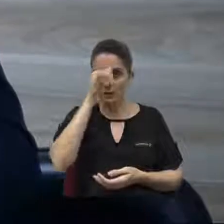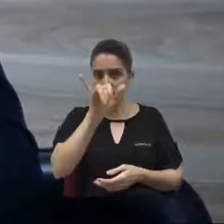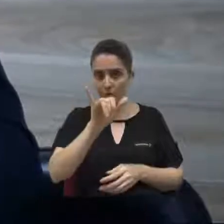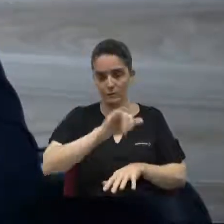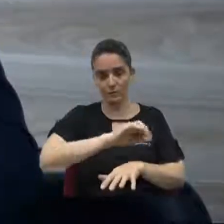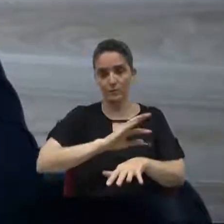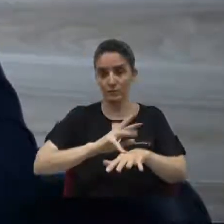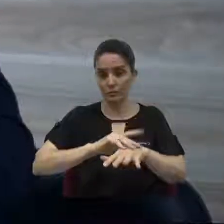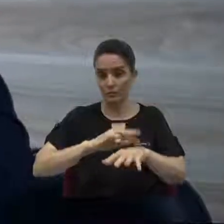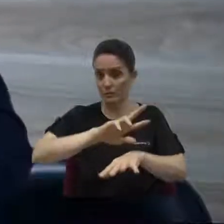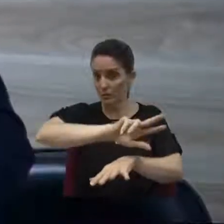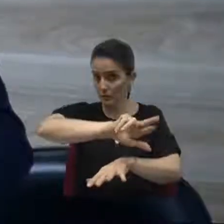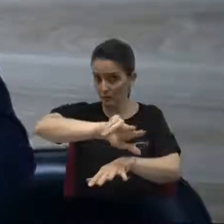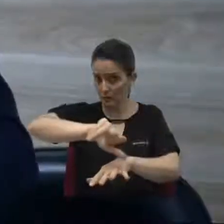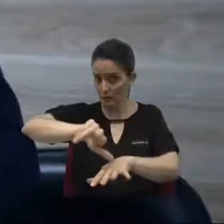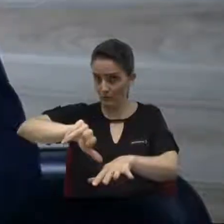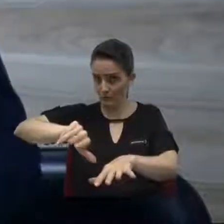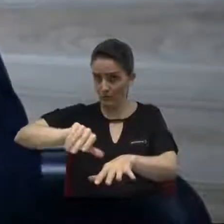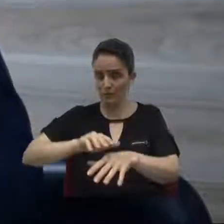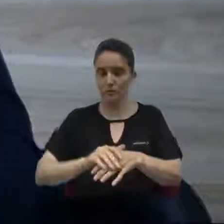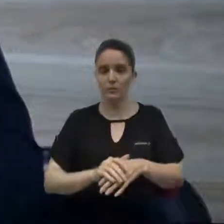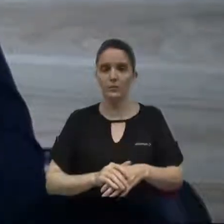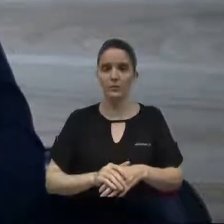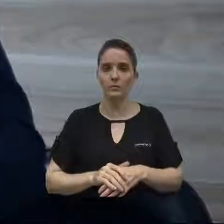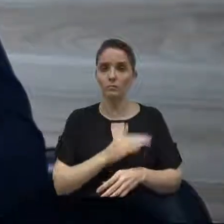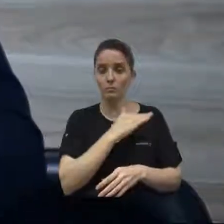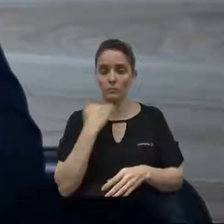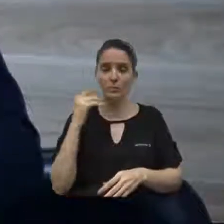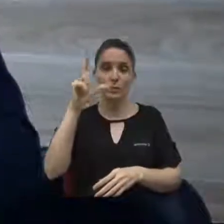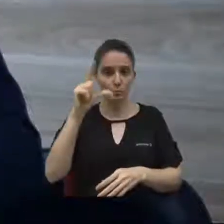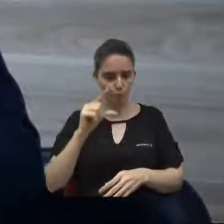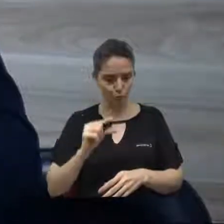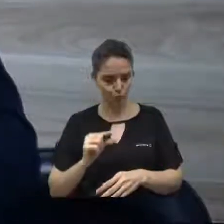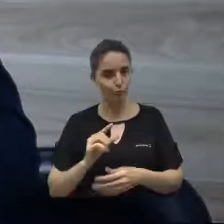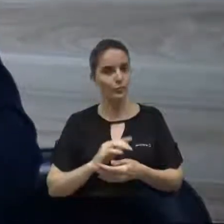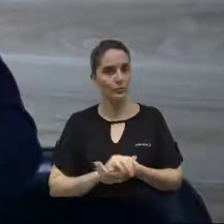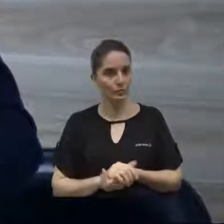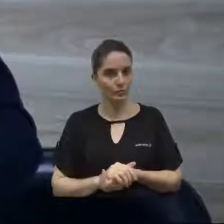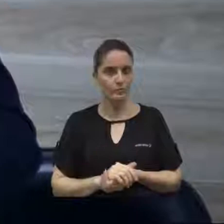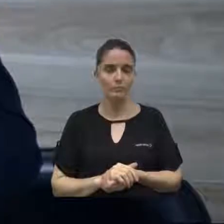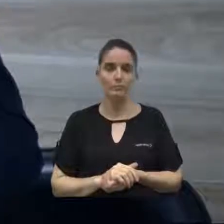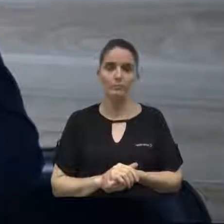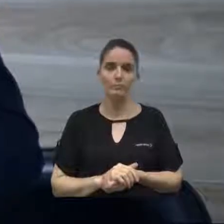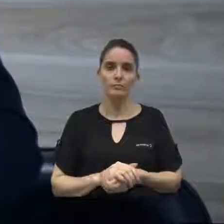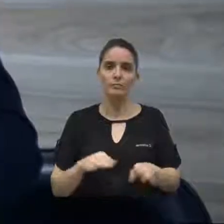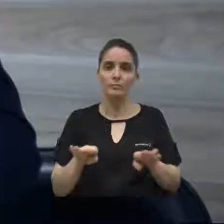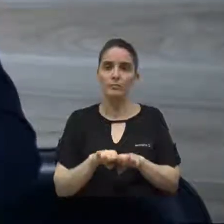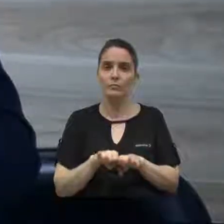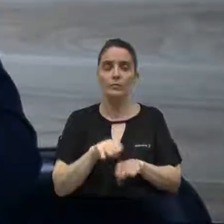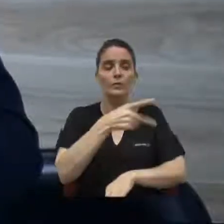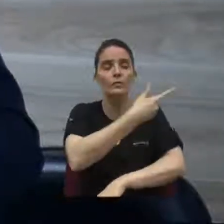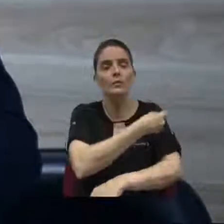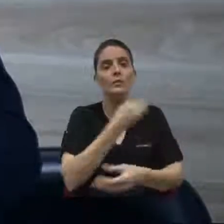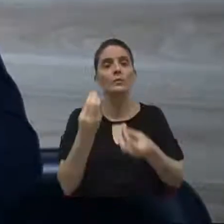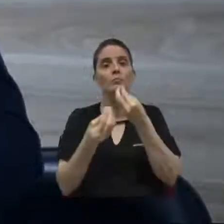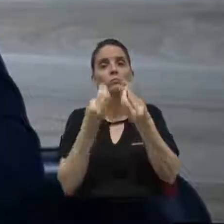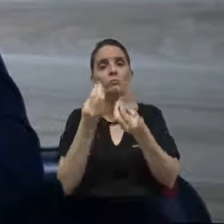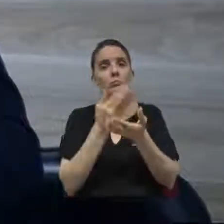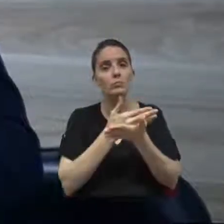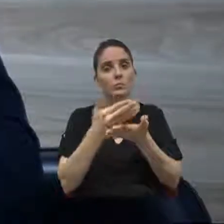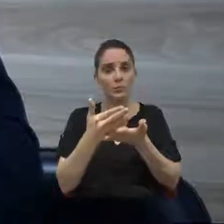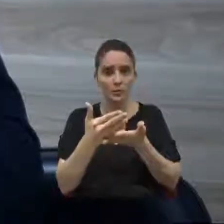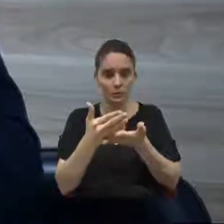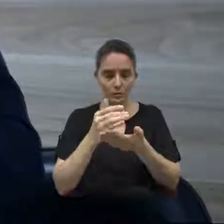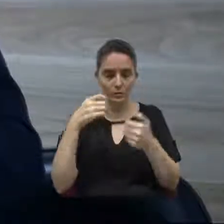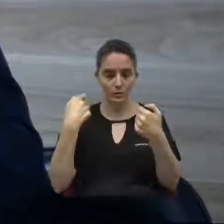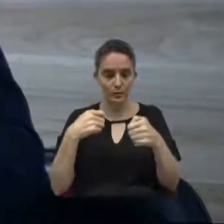de doenças infecciosas, além de reduzir a morbidade. Como foi decidida a vacina para entrar no calendário? Desde que tivesse